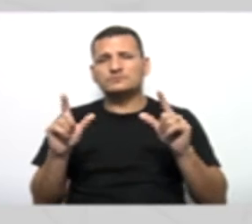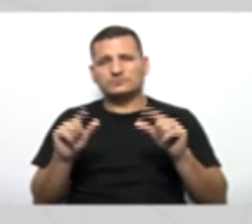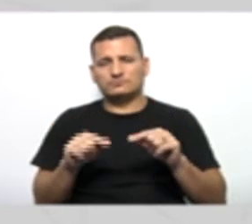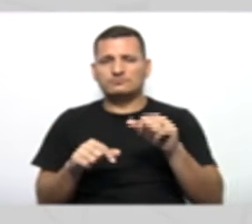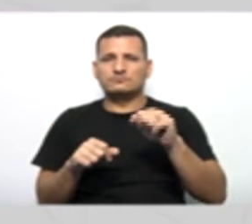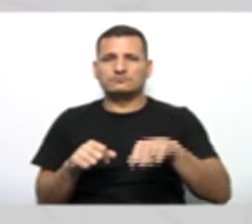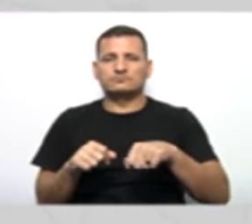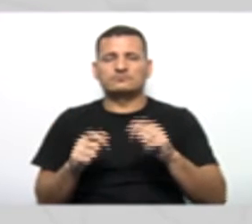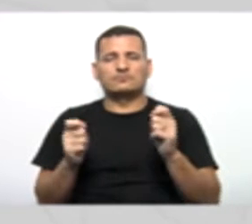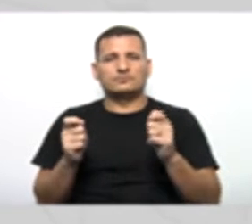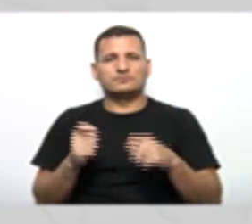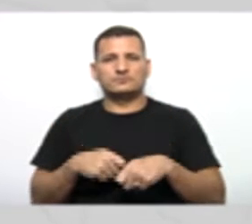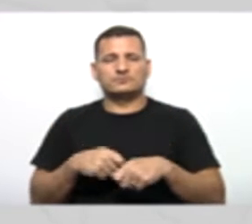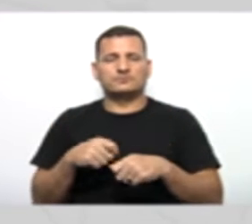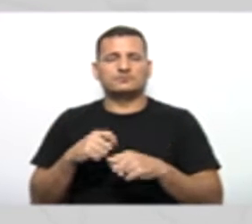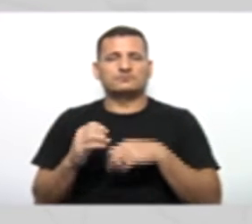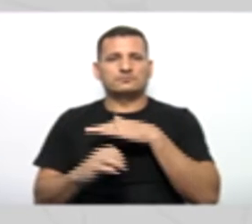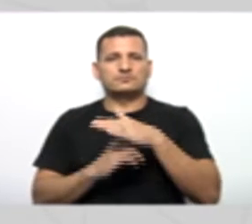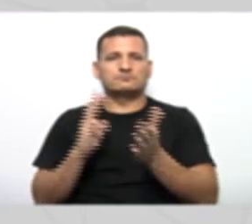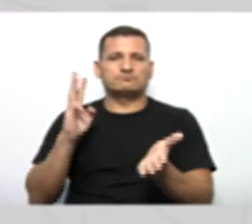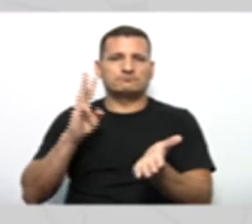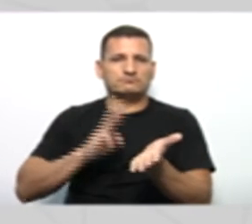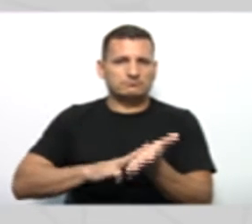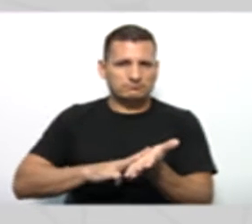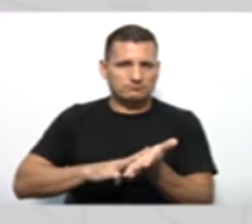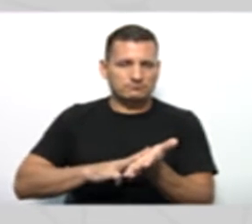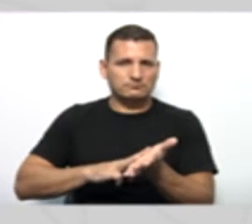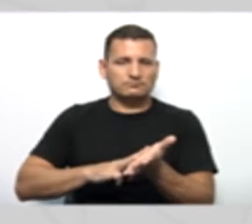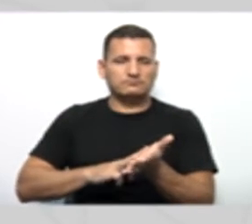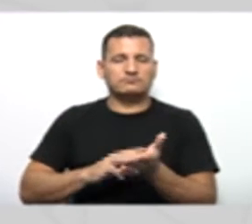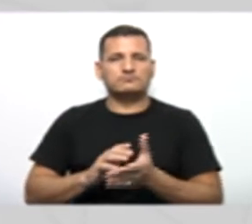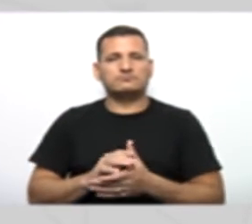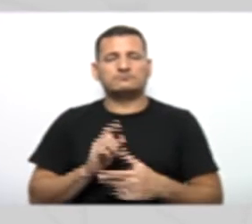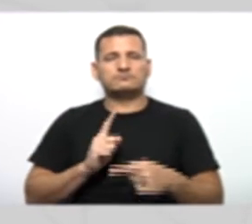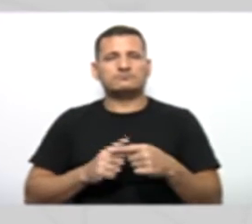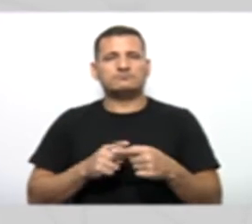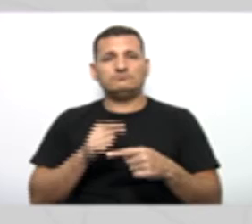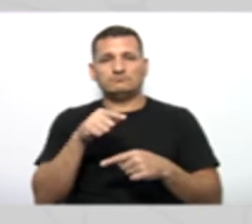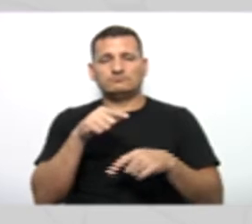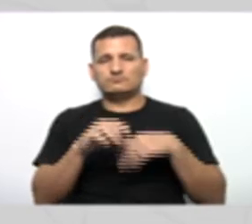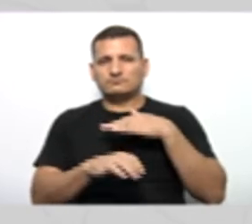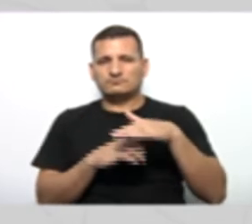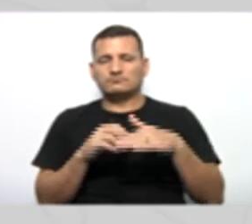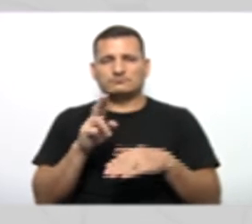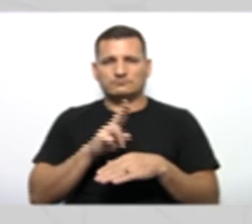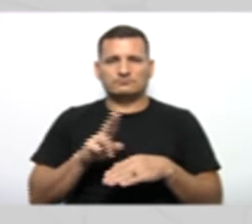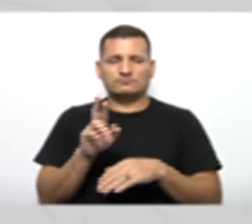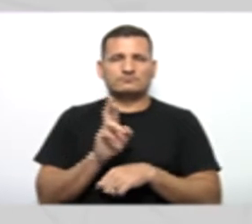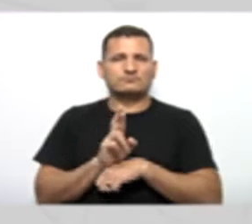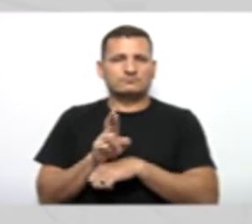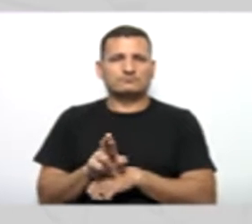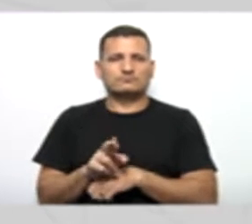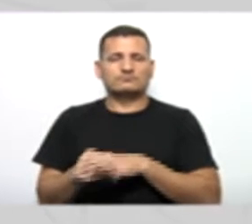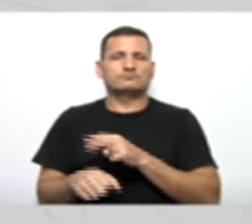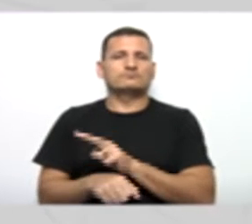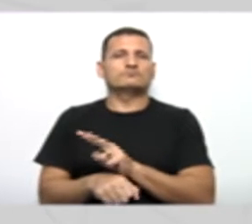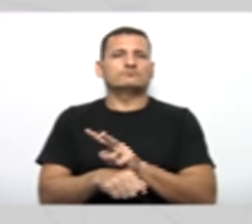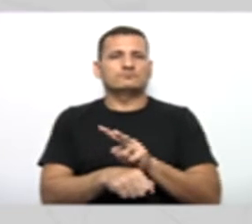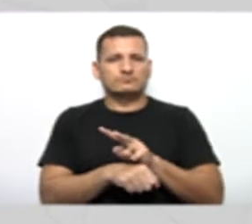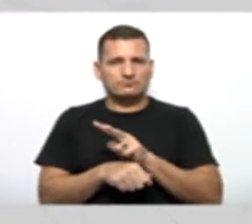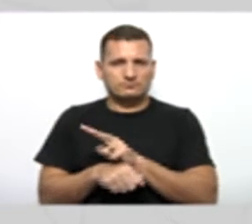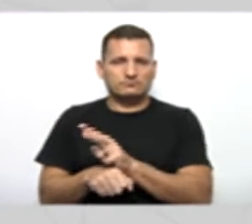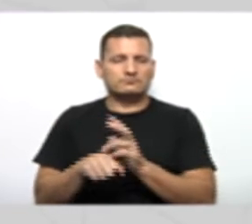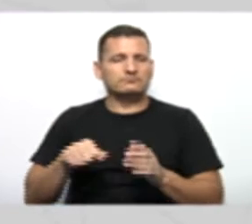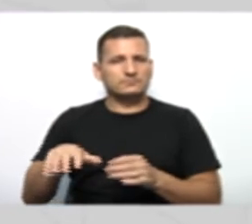multada por alguma infração ambiental. Por quê? A empresa utilizando esses recursos, cuidando do meio